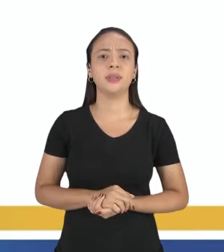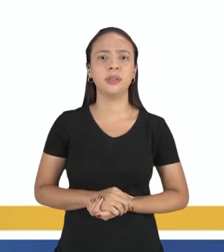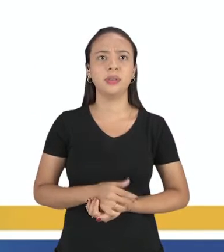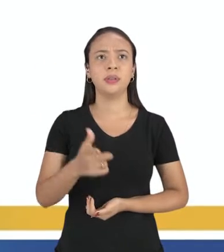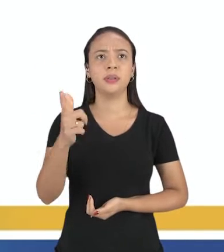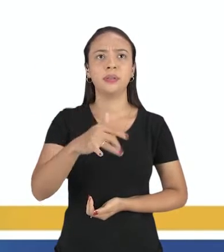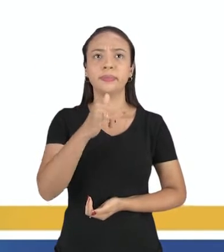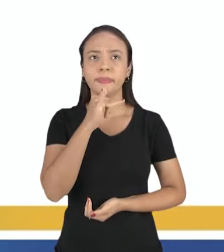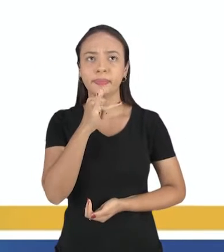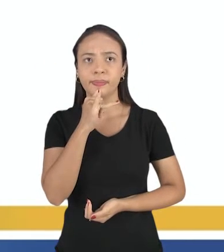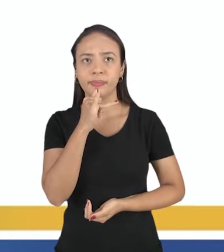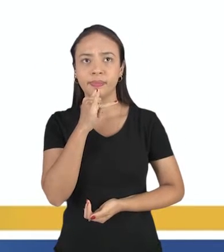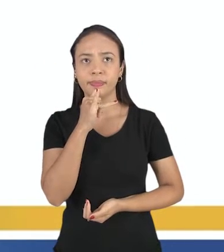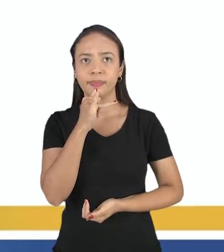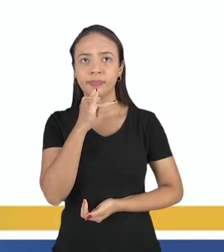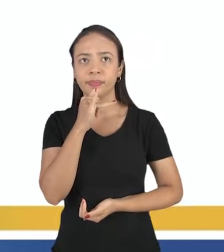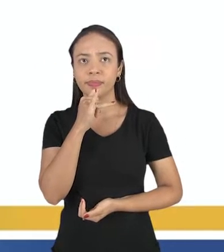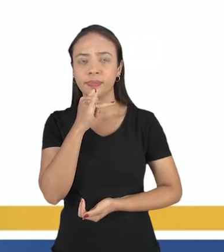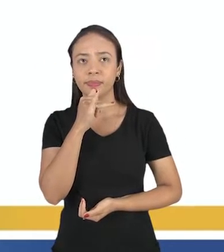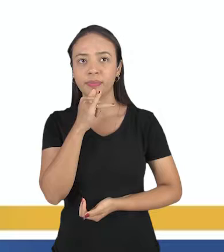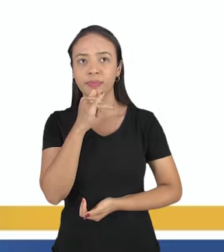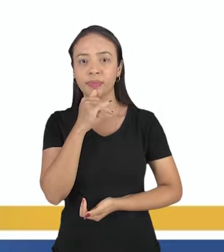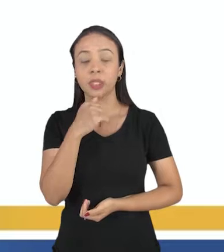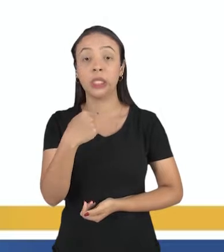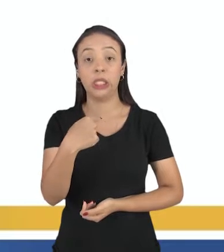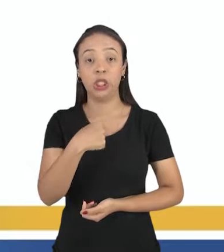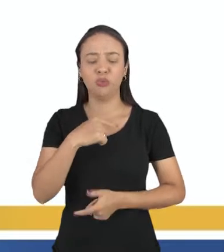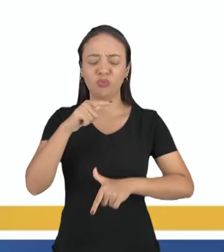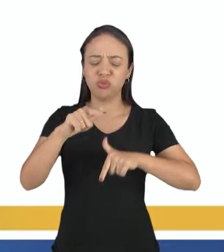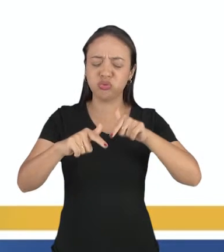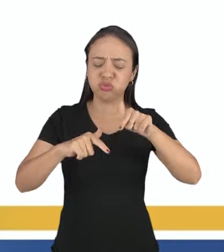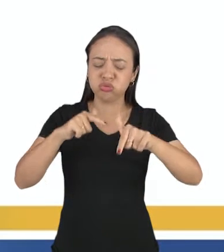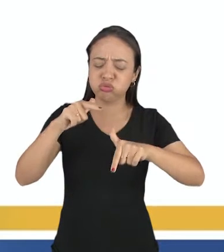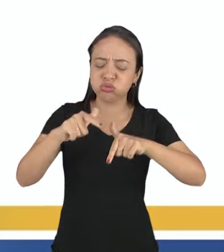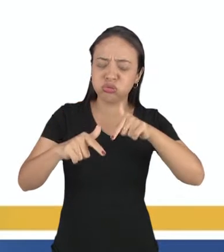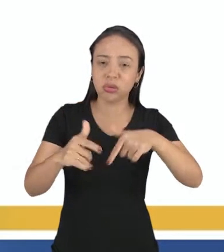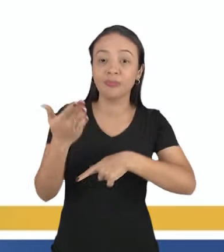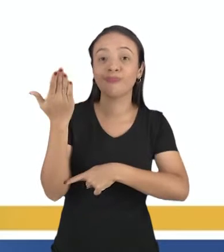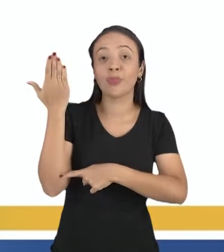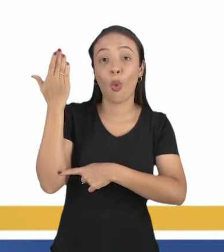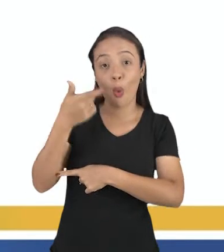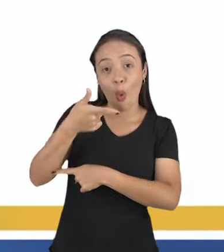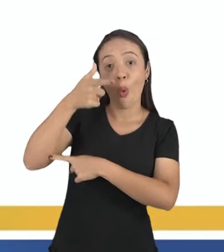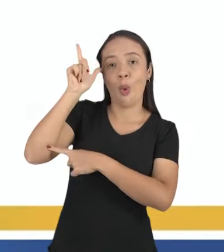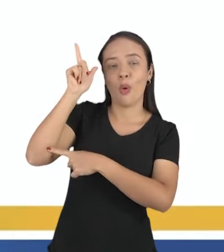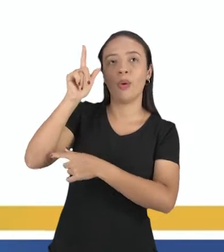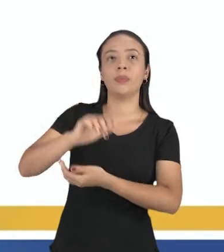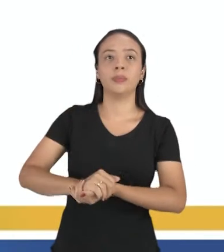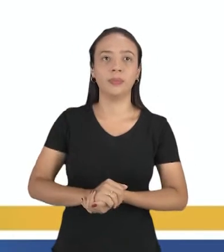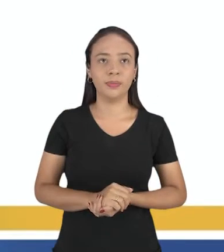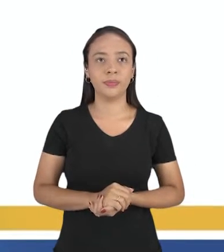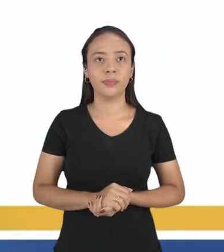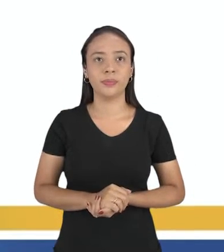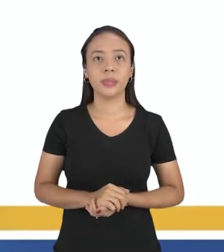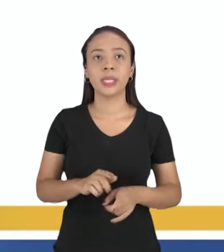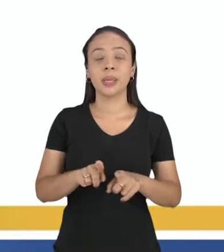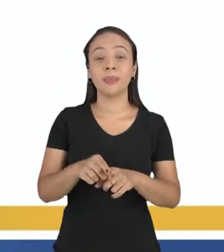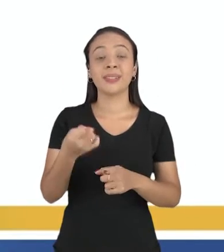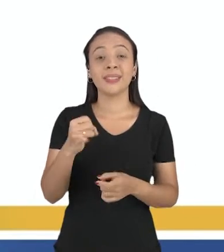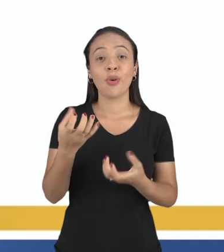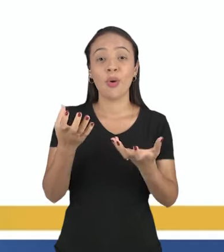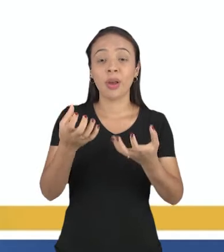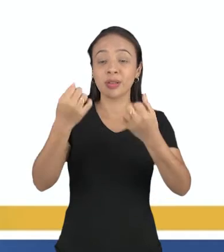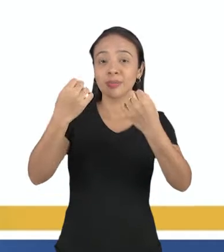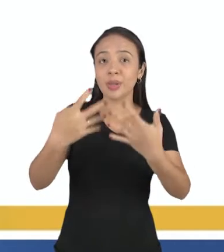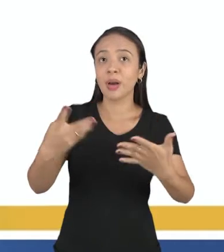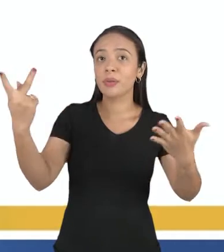exemplo, I worked a lot yesterday. Eu trabalhei muito ontem. Queremos falar de uma